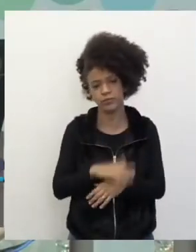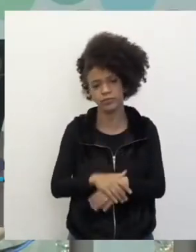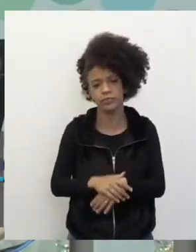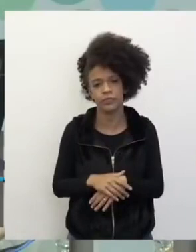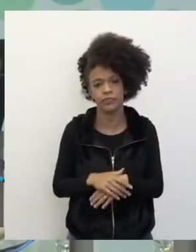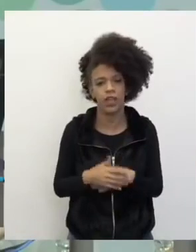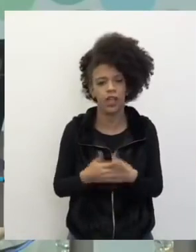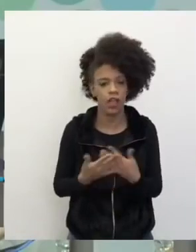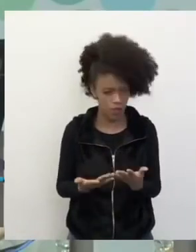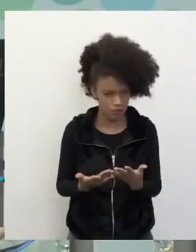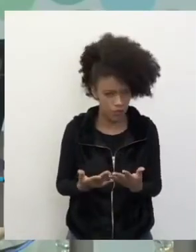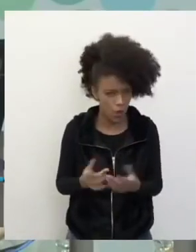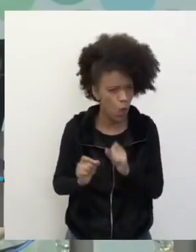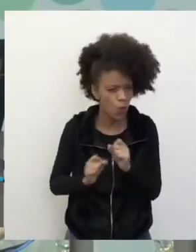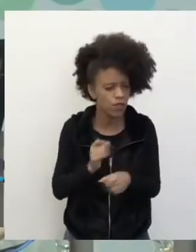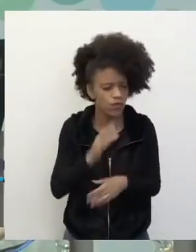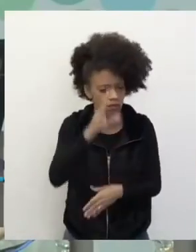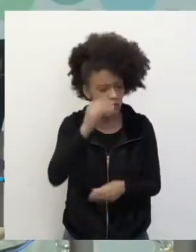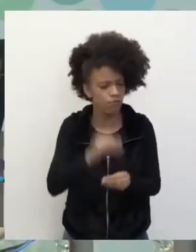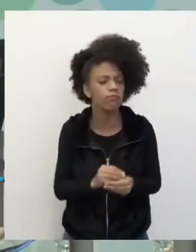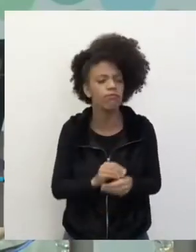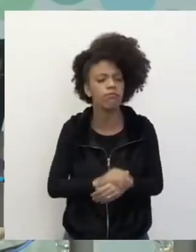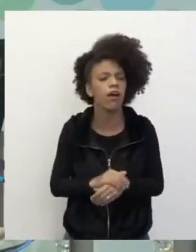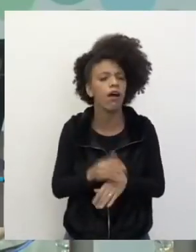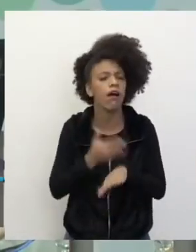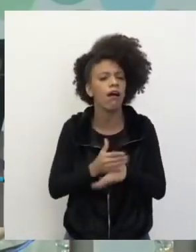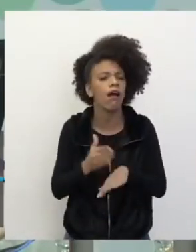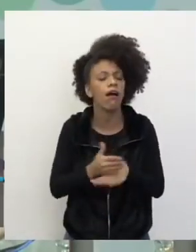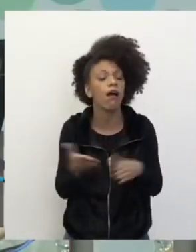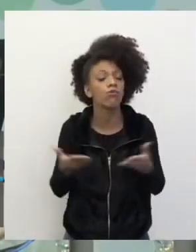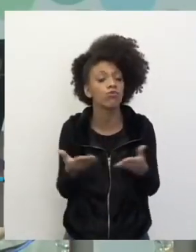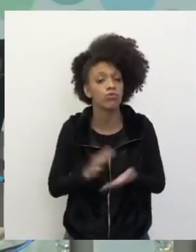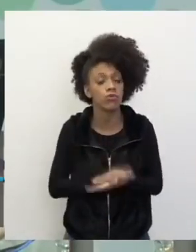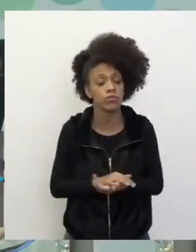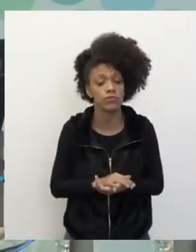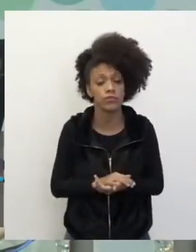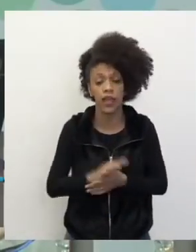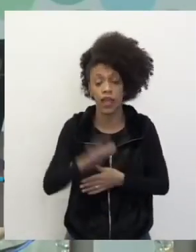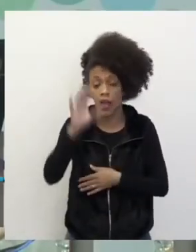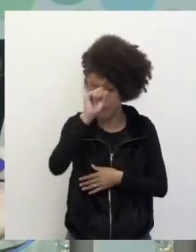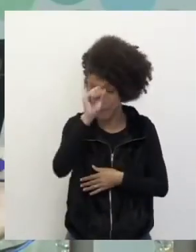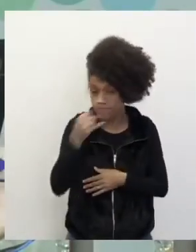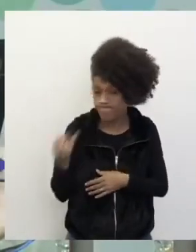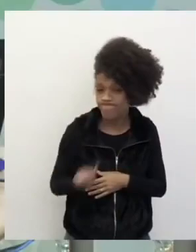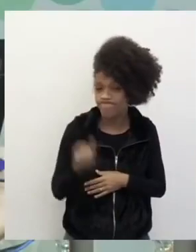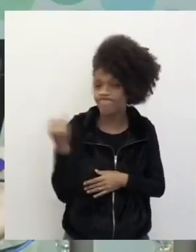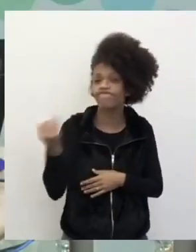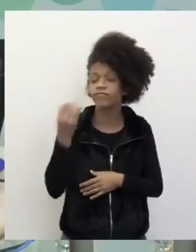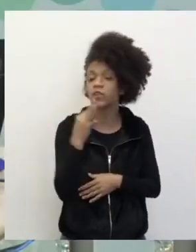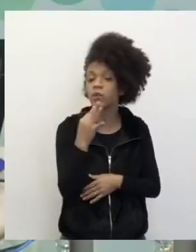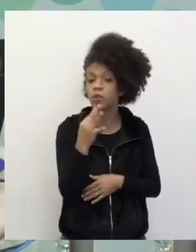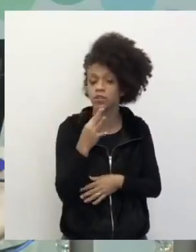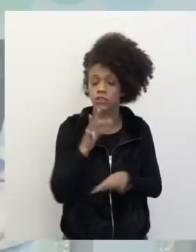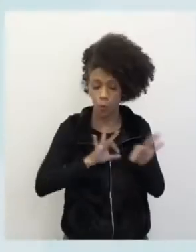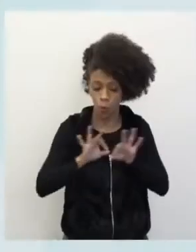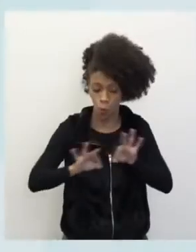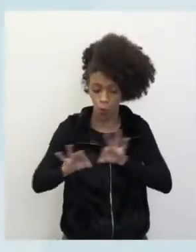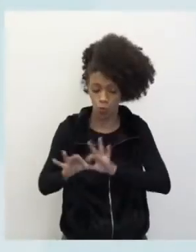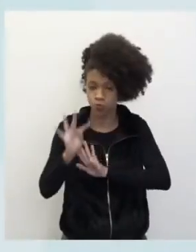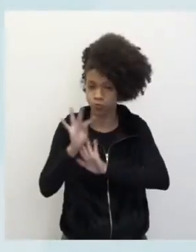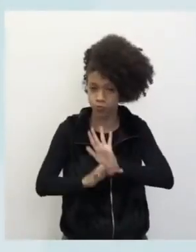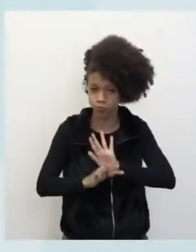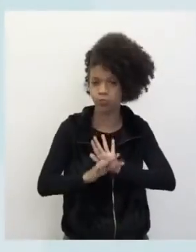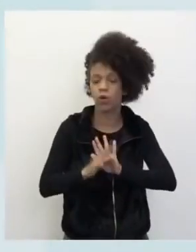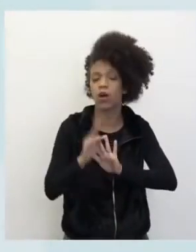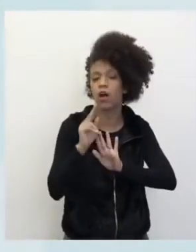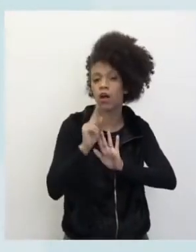vamos sintetizar? O que aprendemos na aula de hoje? Aprendemos a importância de conhecer os articuladores textuais,